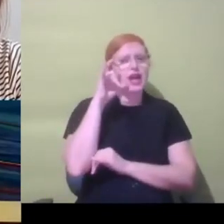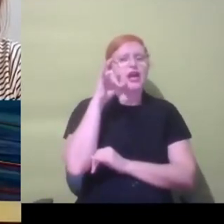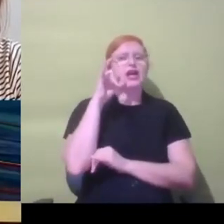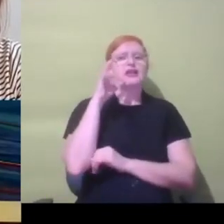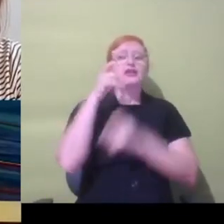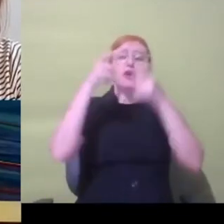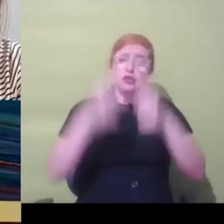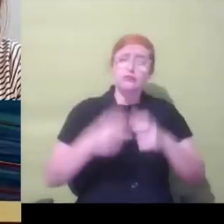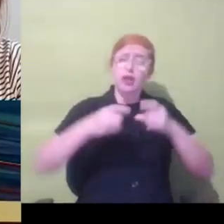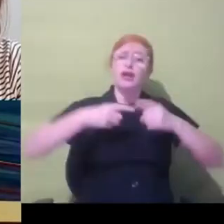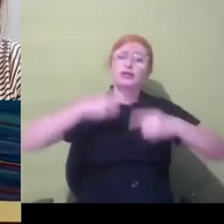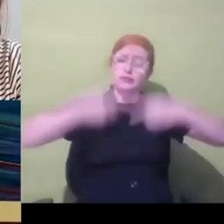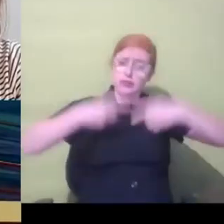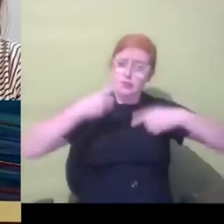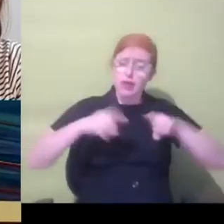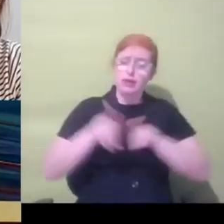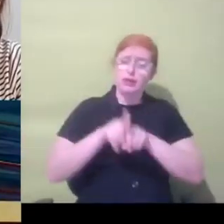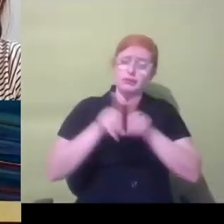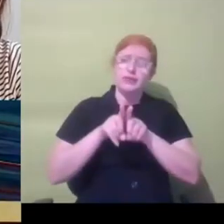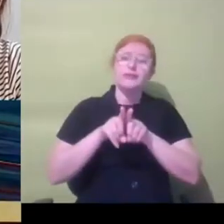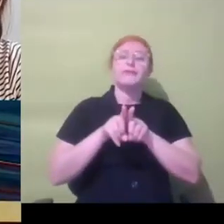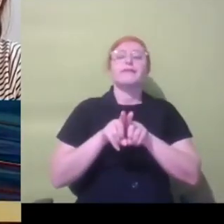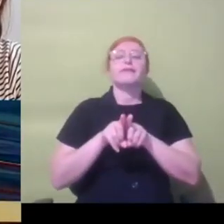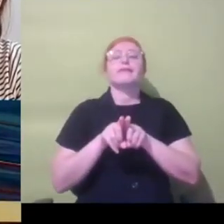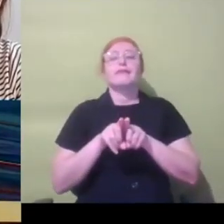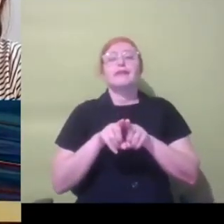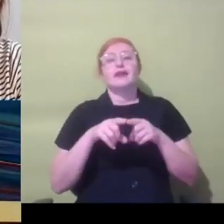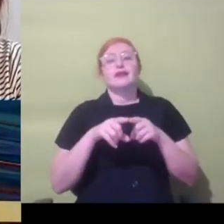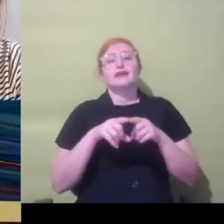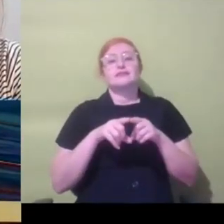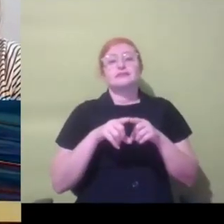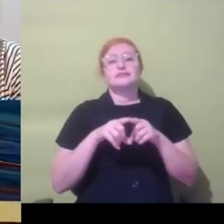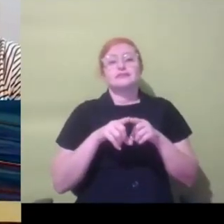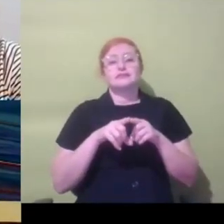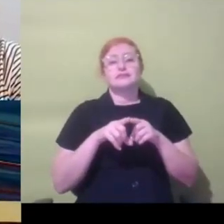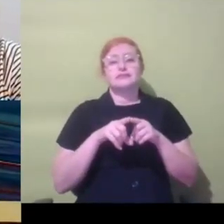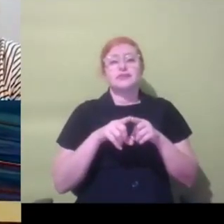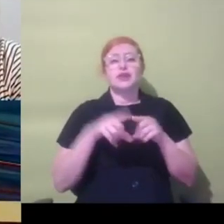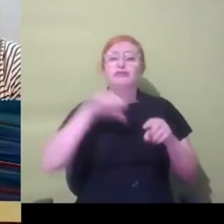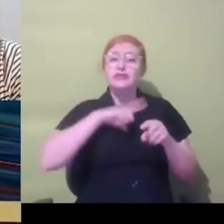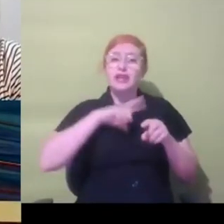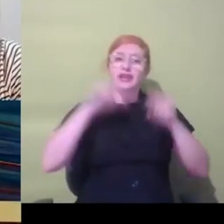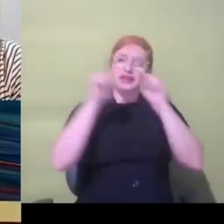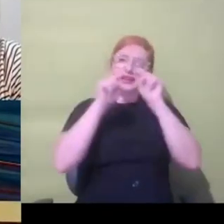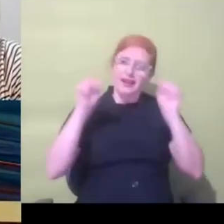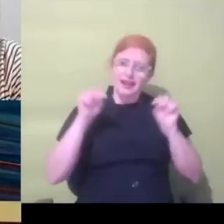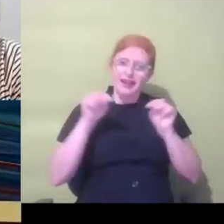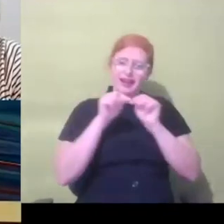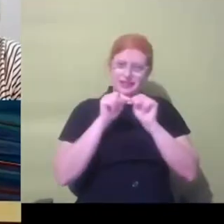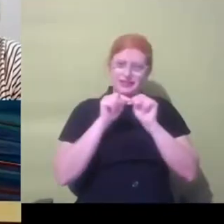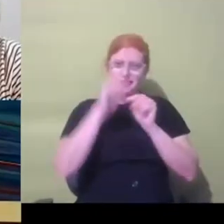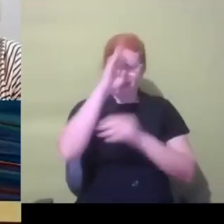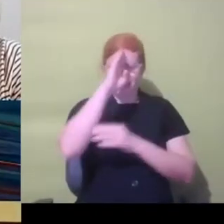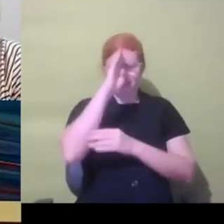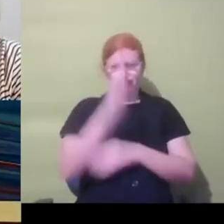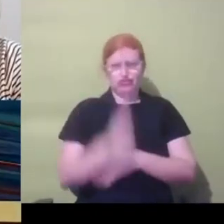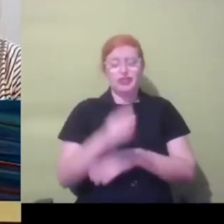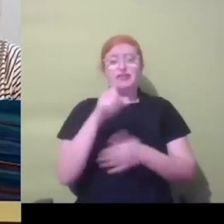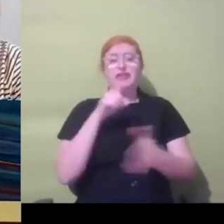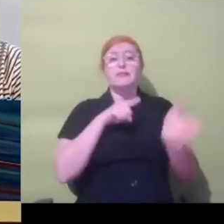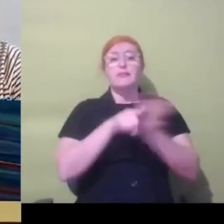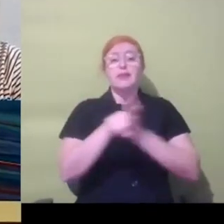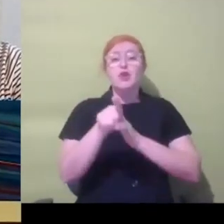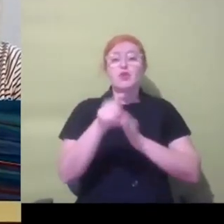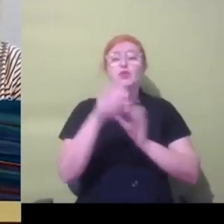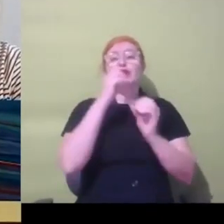um espaço de debate. E aí, para falar com a gente diretamente, a caixinha de perguntas dos stories